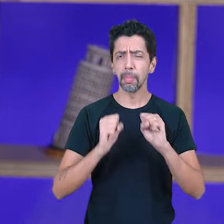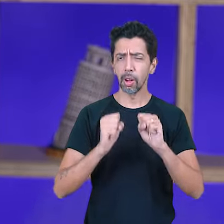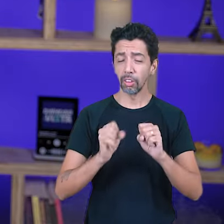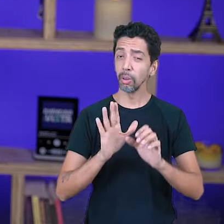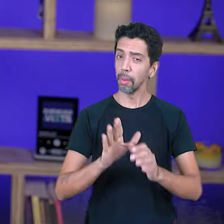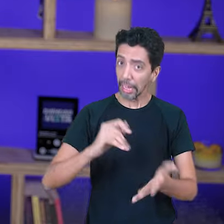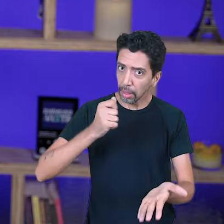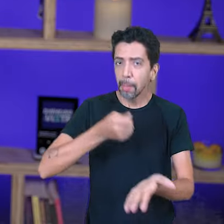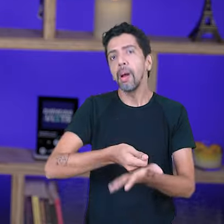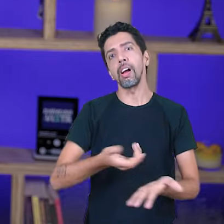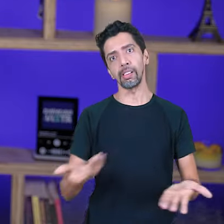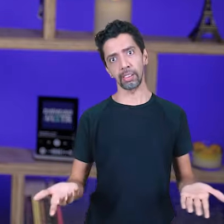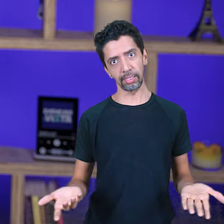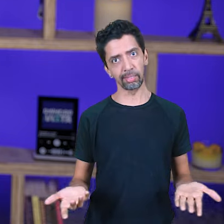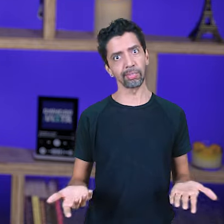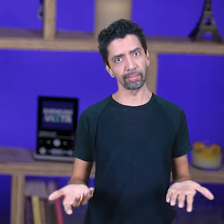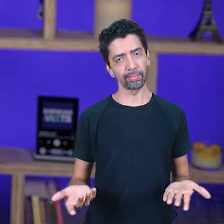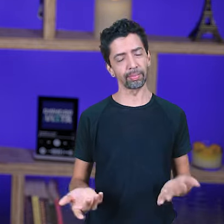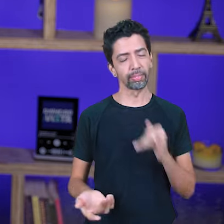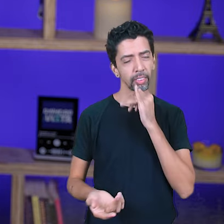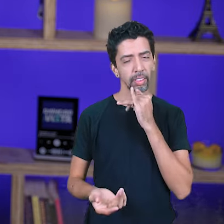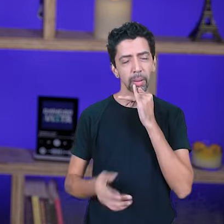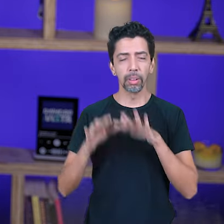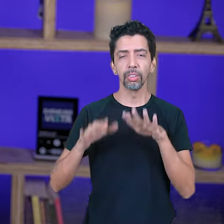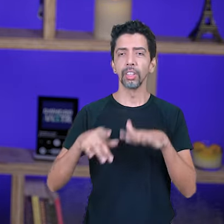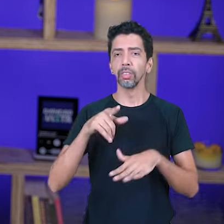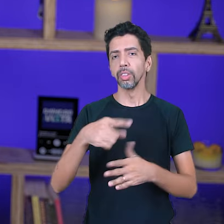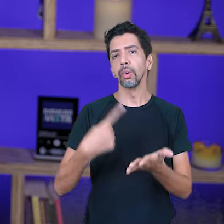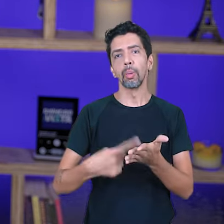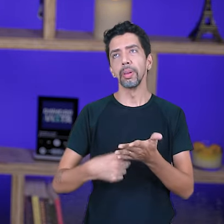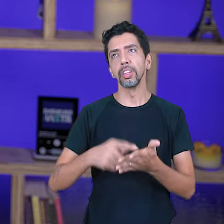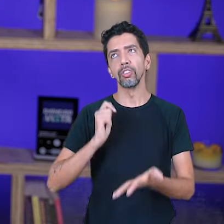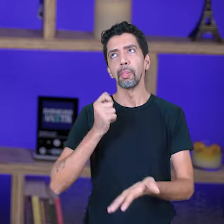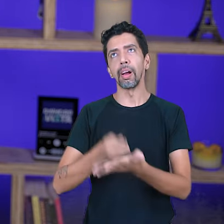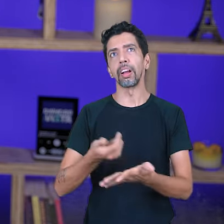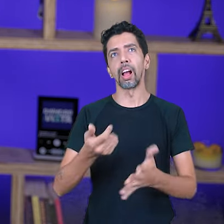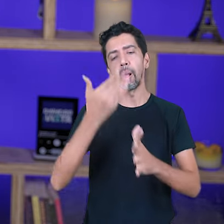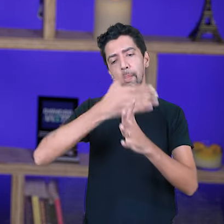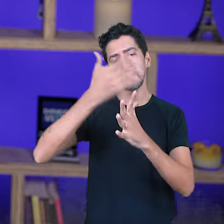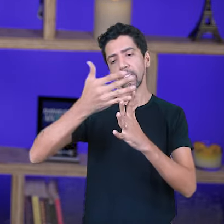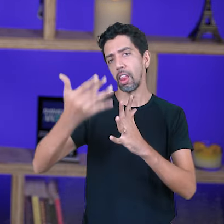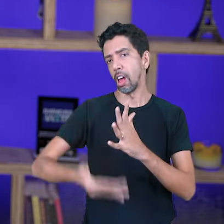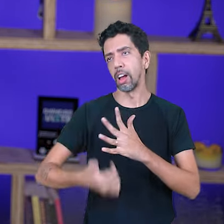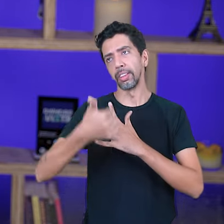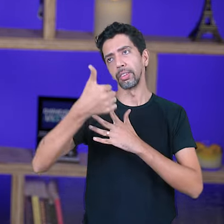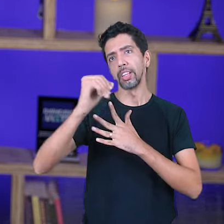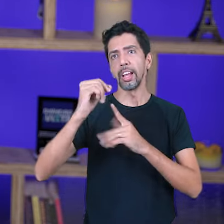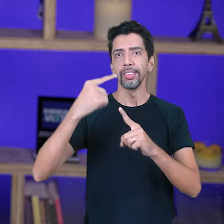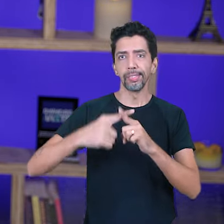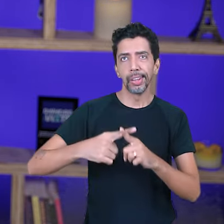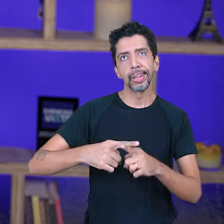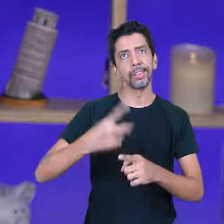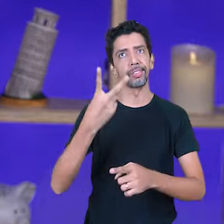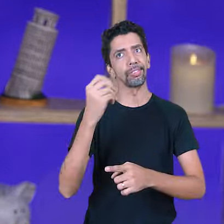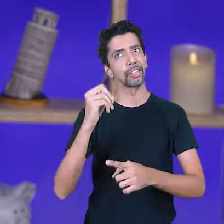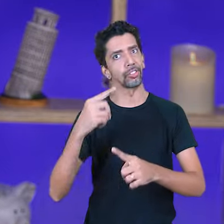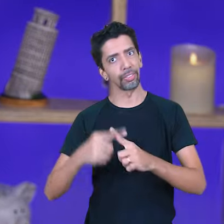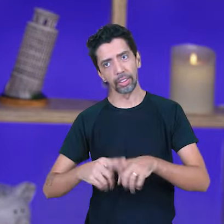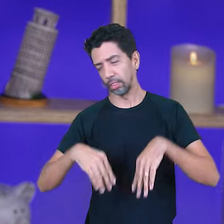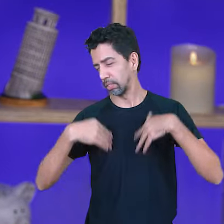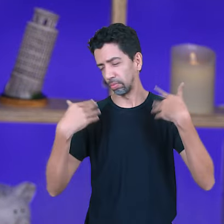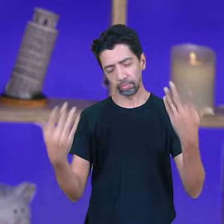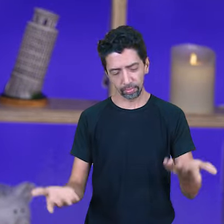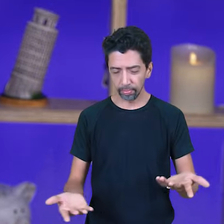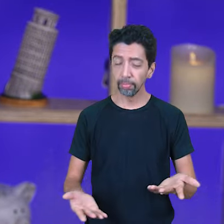futuros pode ser até 30 dias pode ser 10 meses 20 meses Depende de como você fez essa compra mais